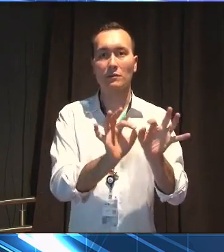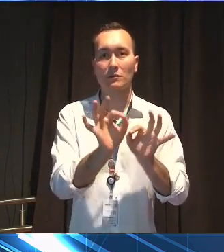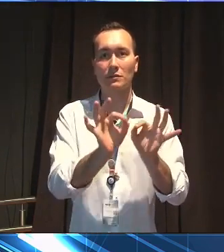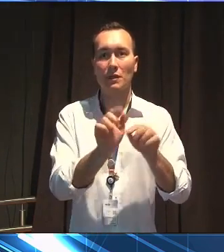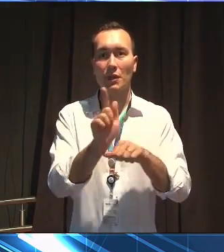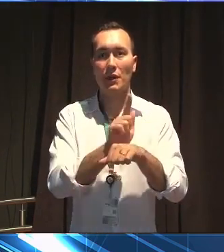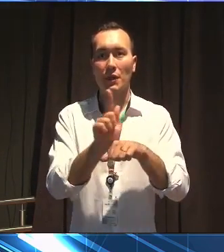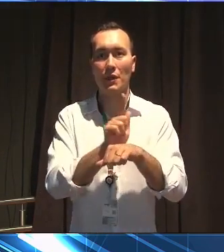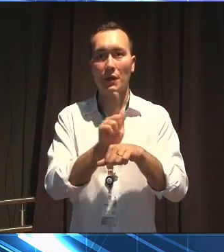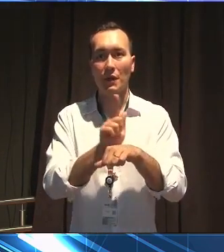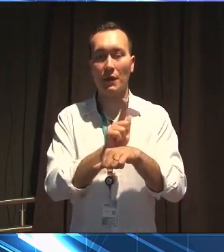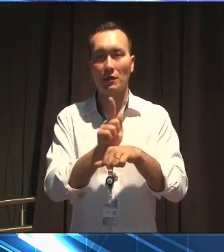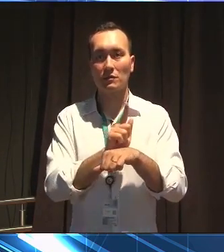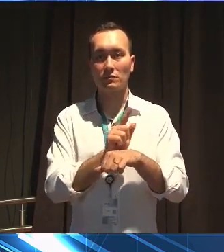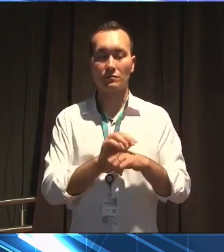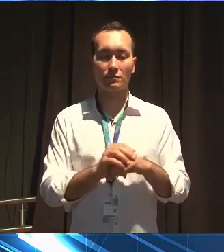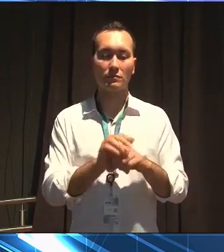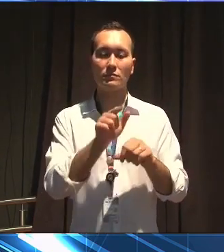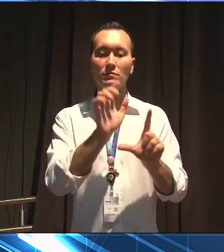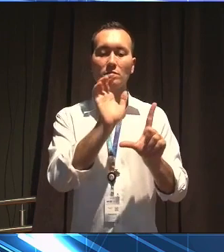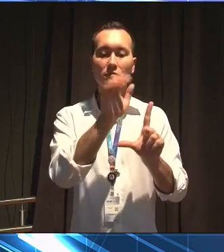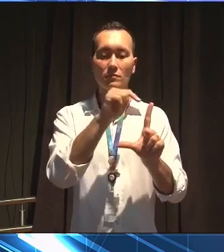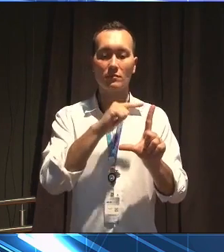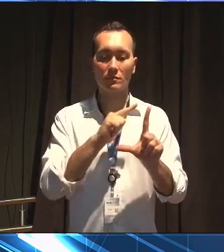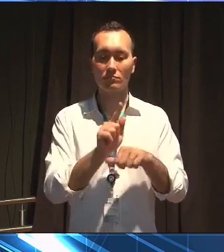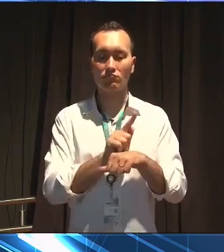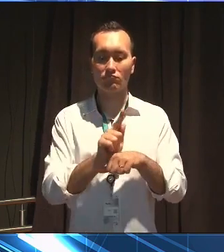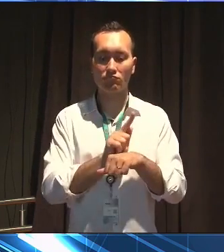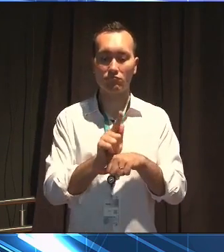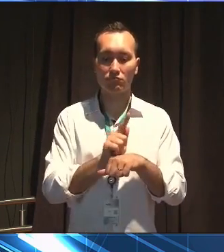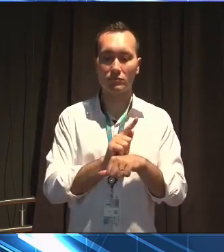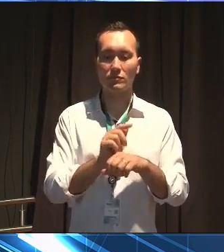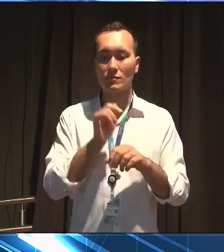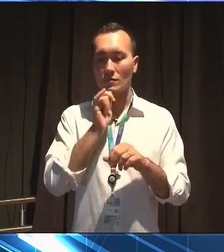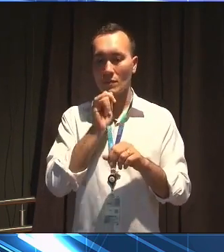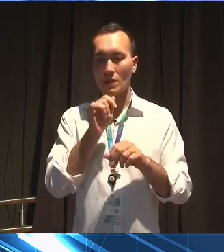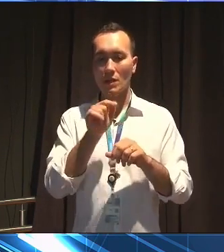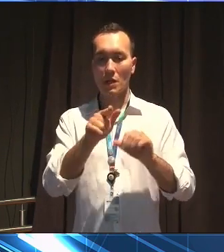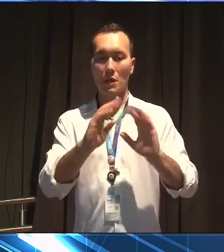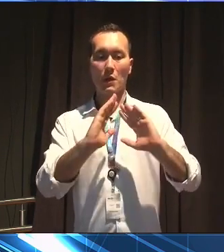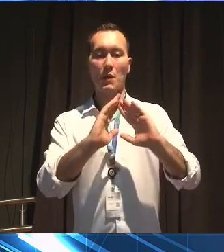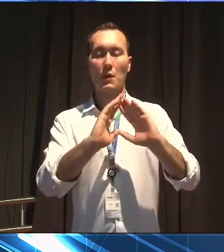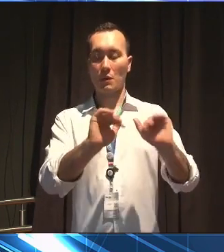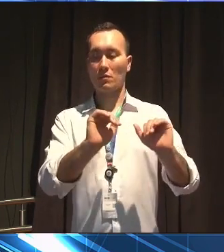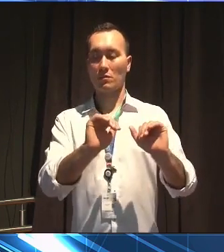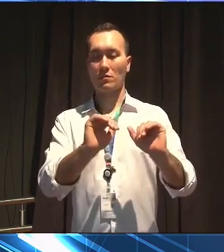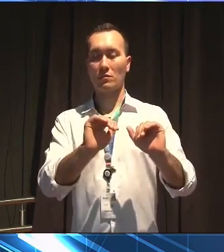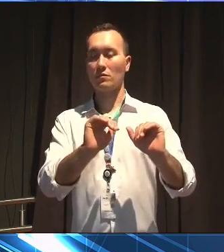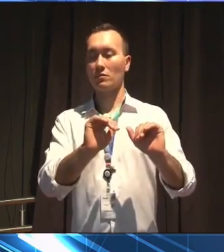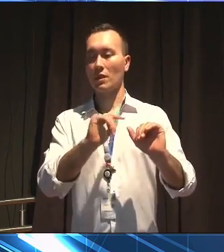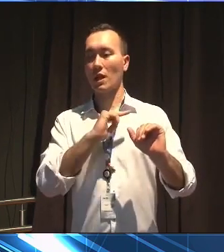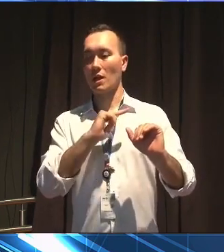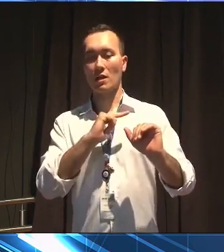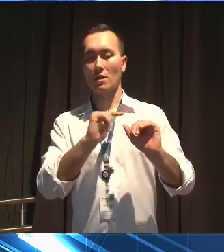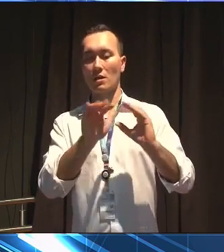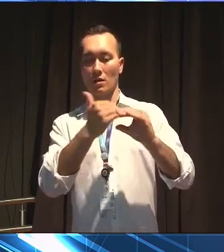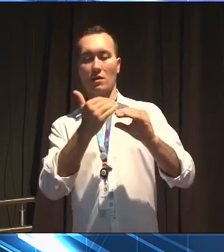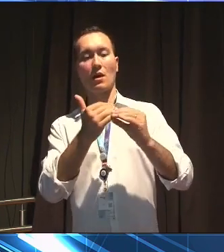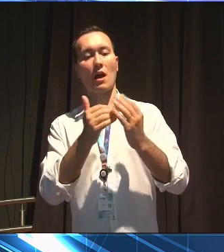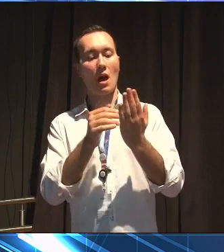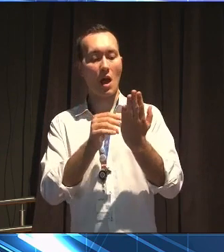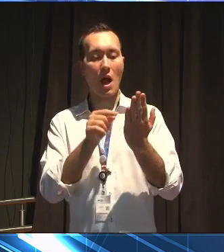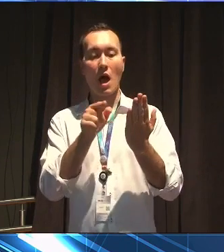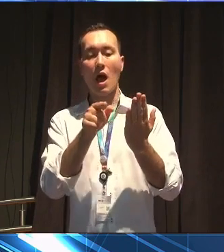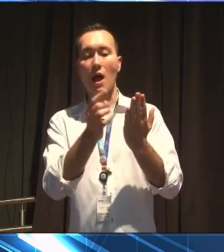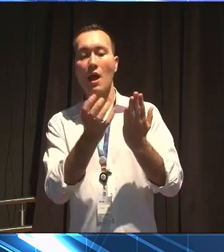desse cookie. Como que ele vai fazer esse gerenciamento? A cada requisição ele vai mandar para mim. Eu posso passar alguns atributos,